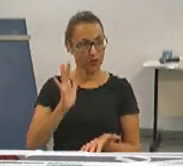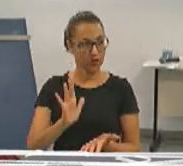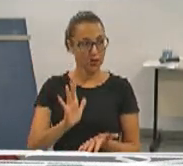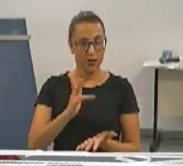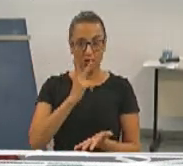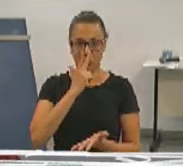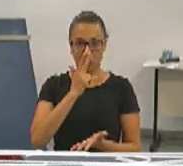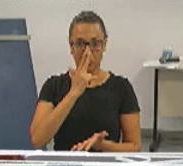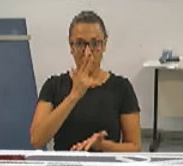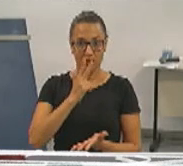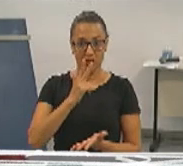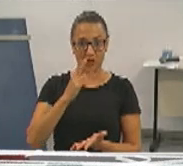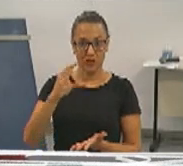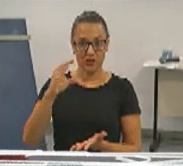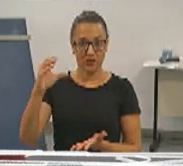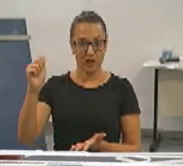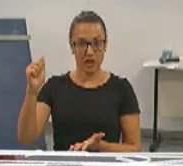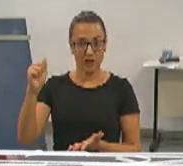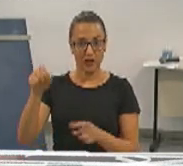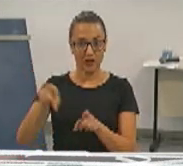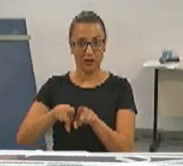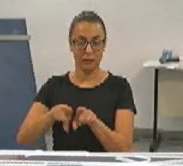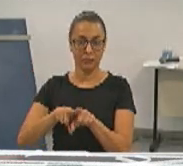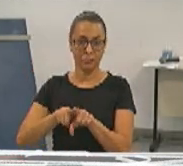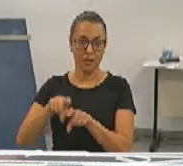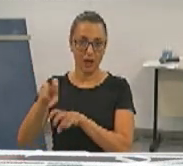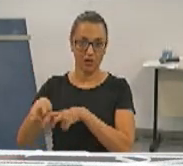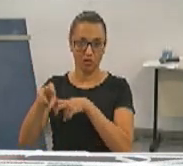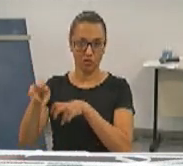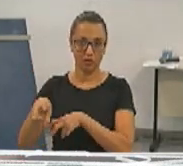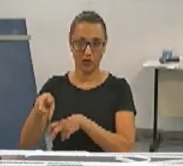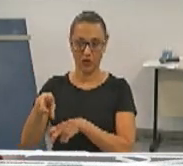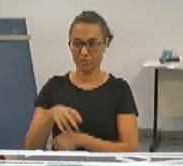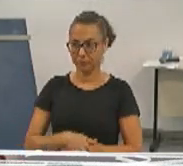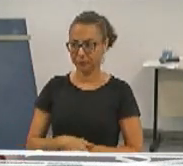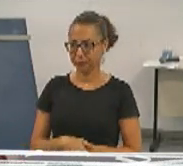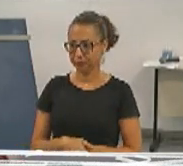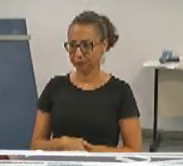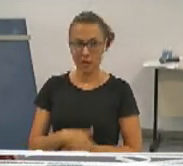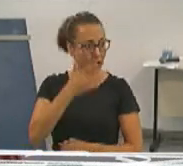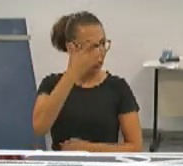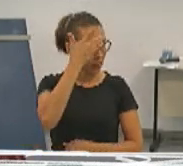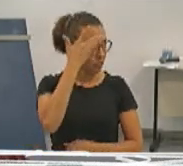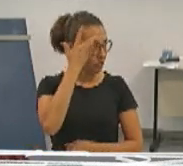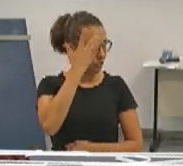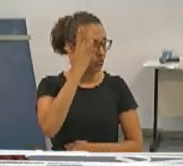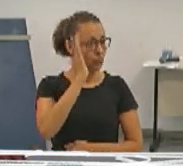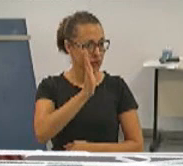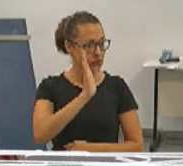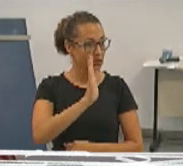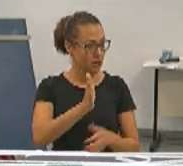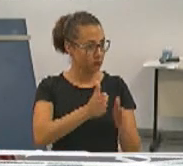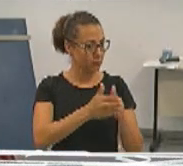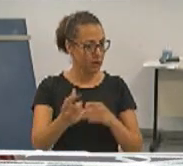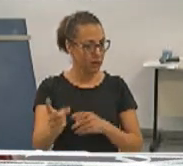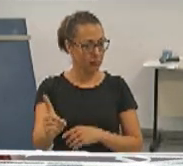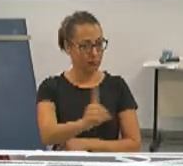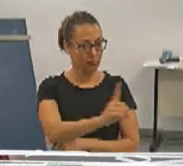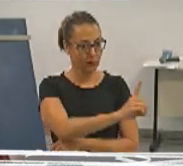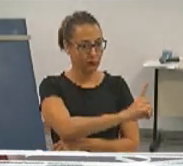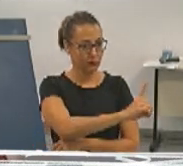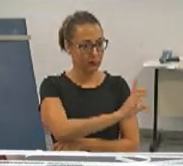agronomia. Eu peço que essas pessoas já possam se encaminhar para